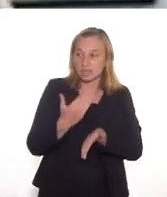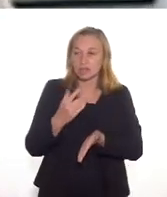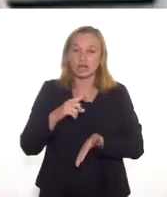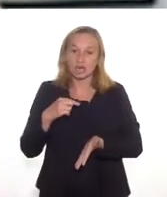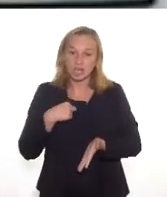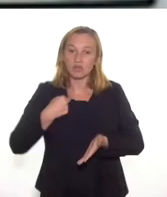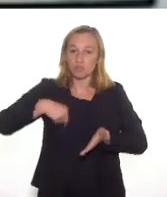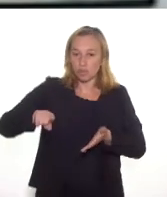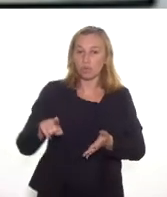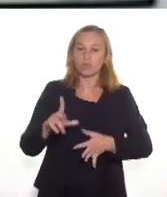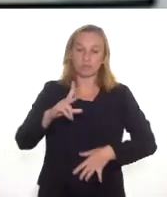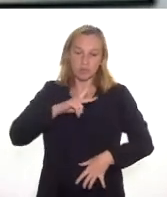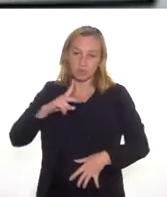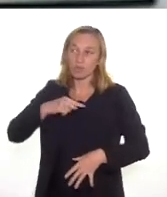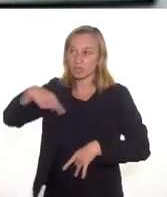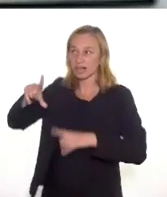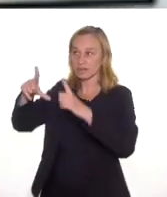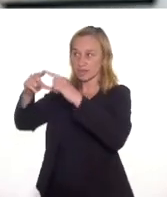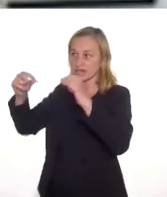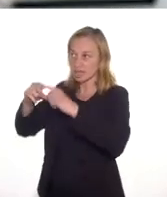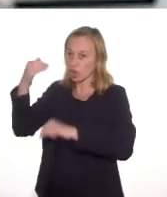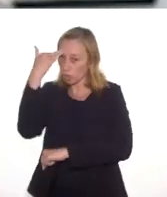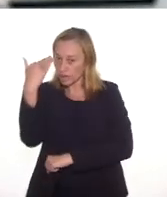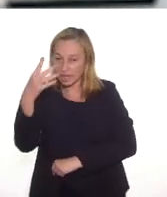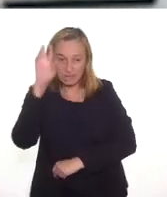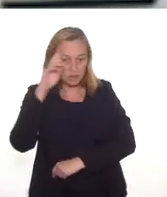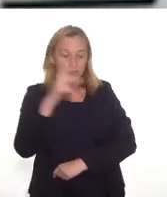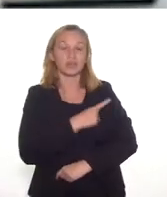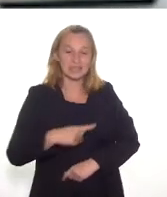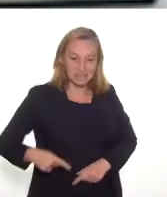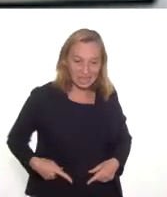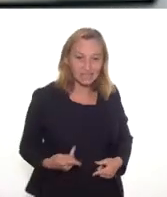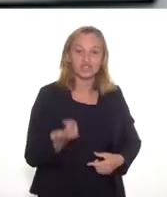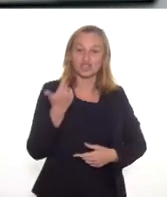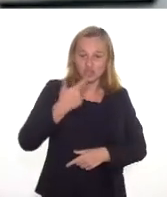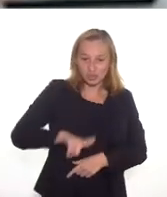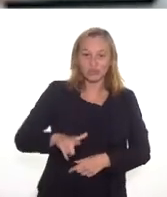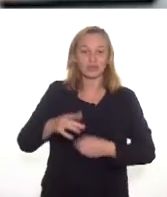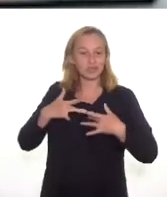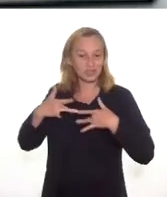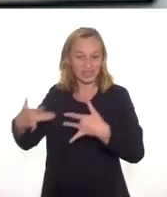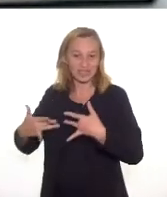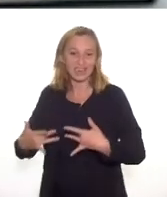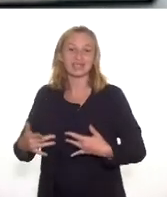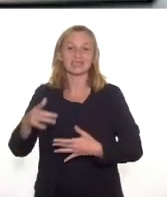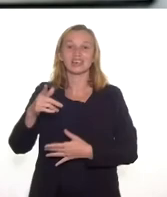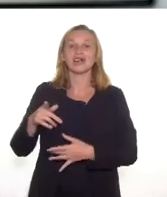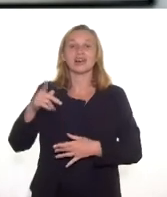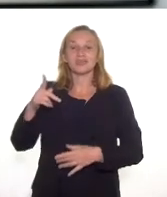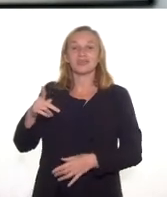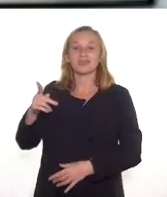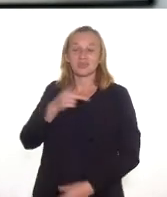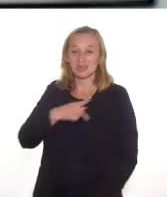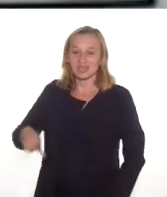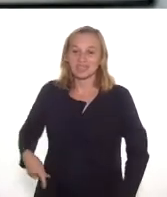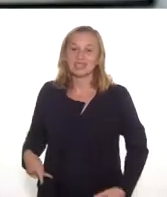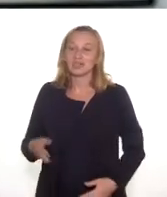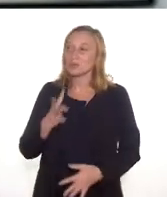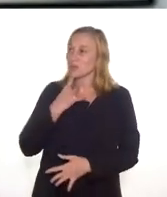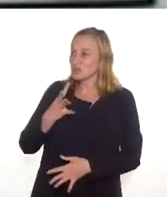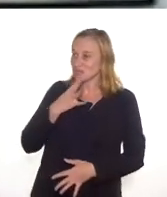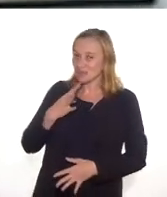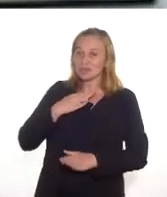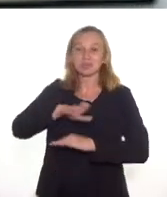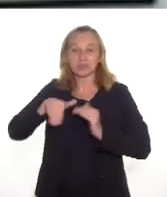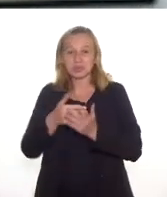levar pessoalmente às autoridades em Brasília. Muito obrigado, presidente. Mais uma vez, a minha solidariedade com Vossa Excelência e o meu reconhecimento por